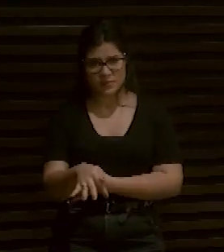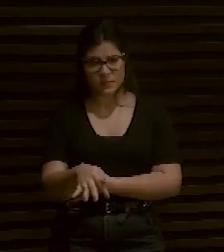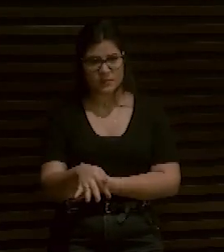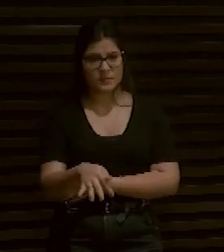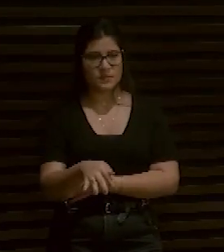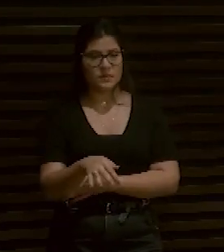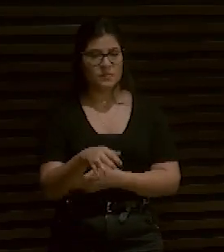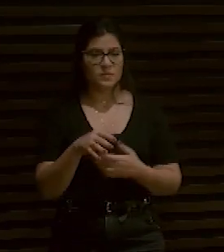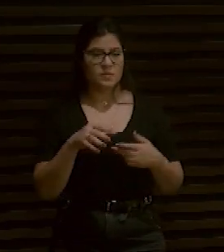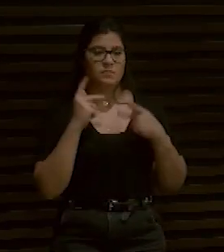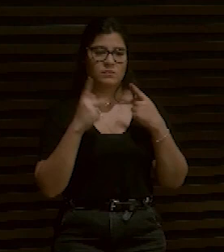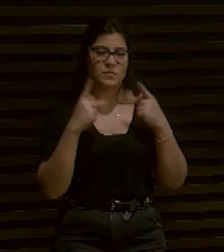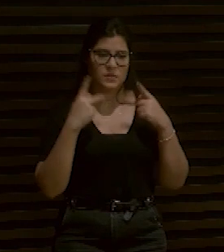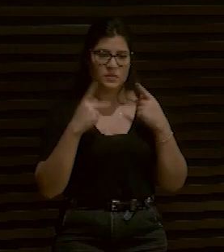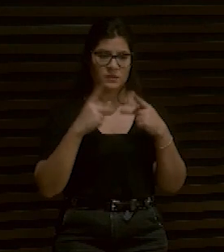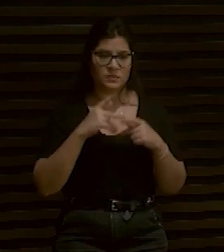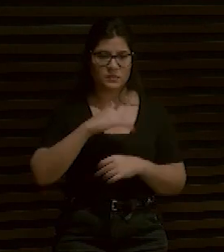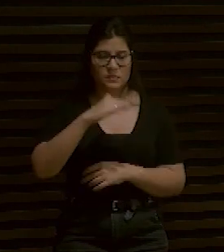Mateus 7, também não precisamos abrir,